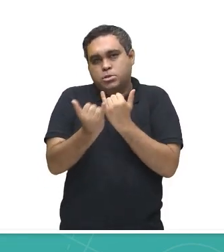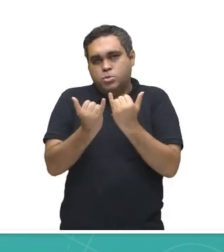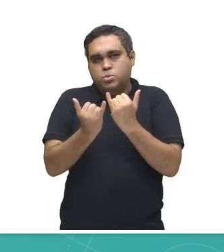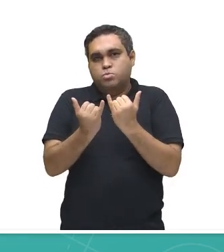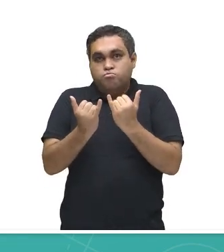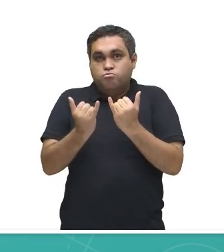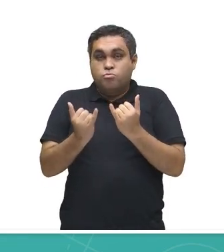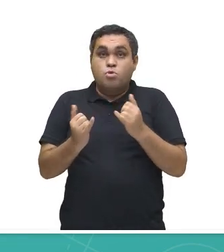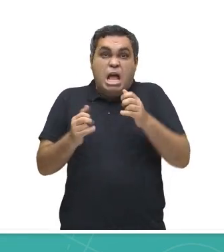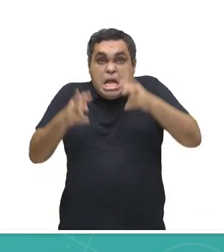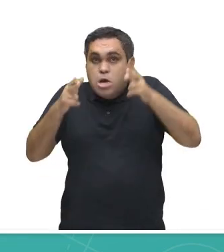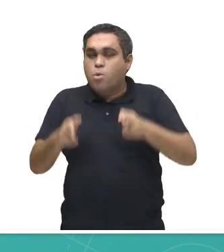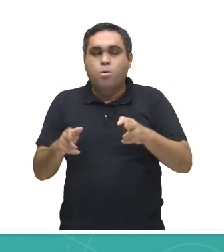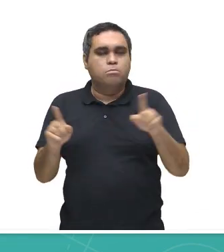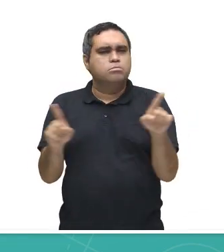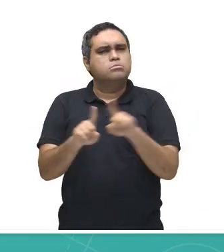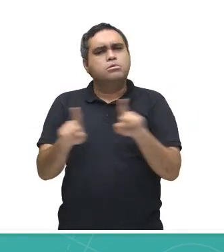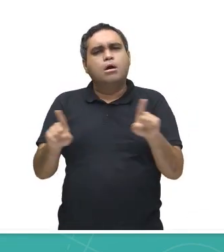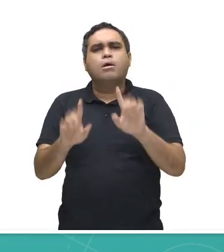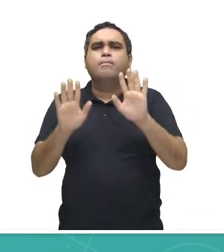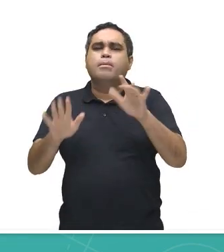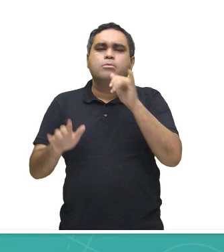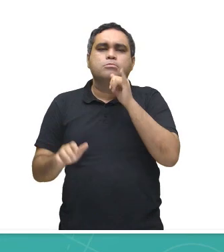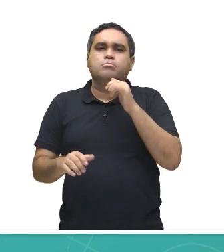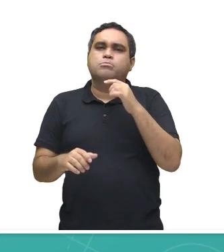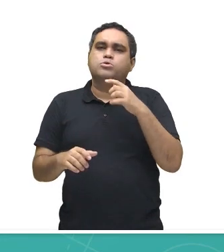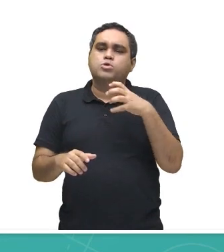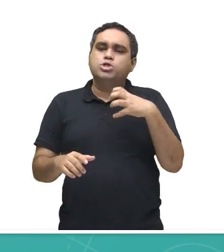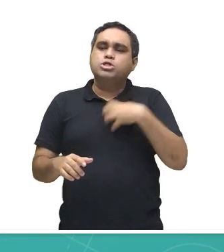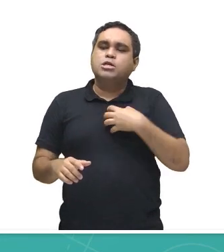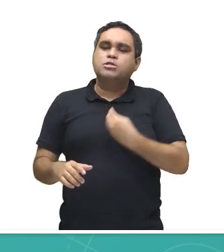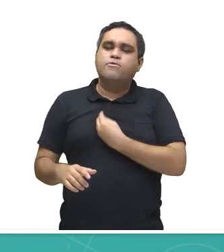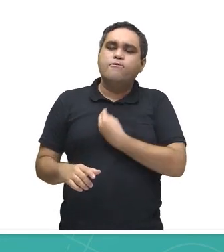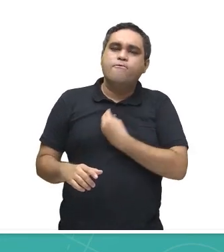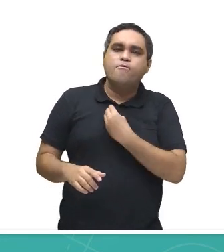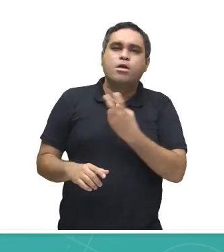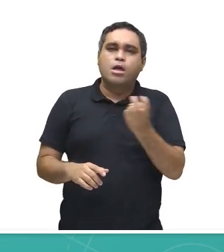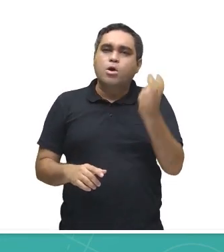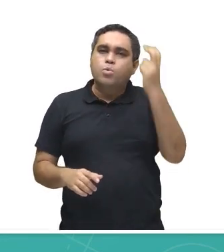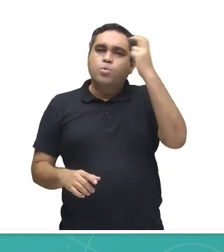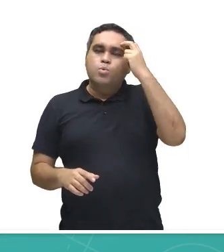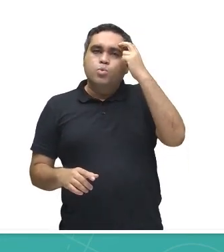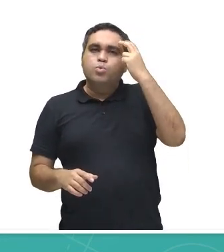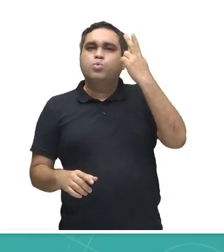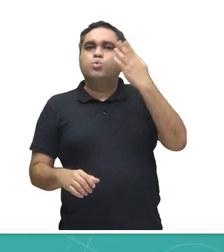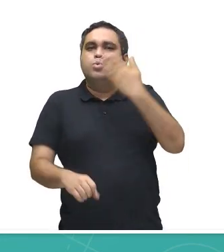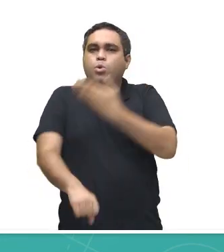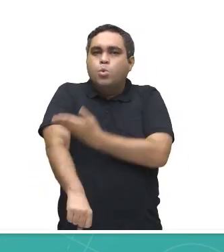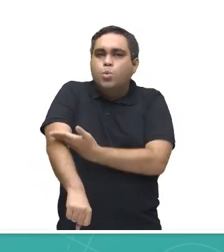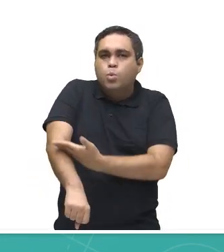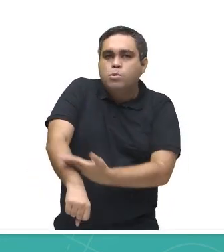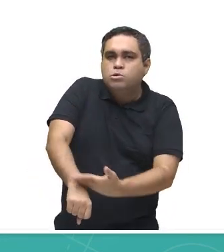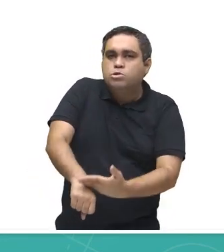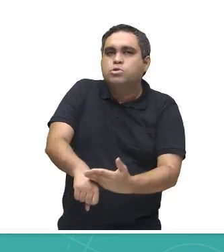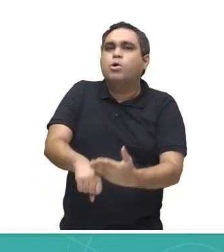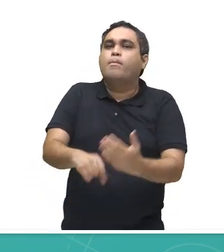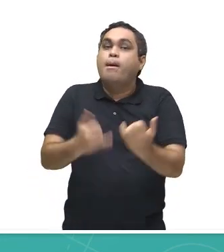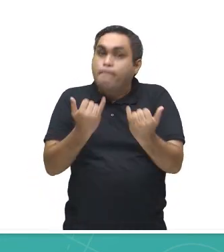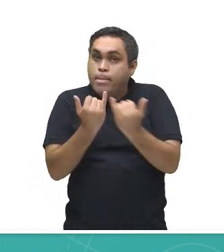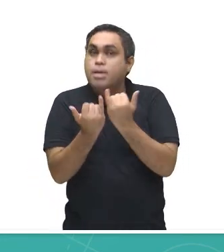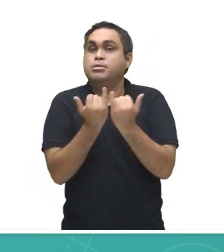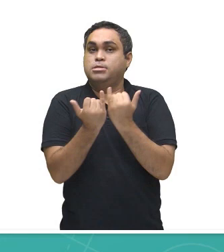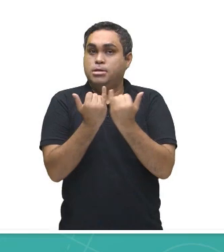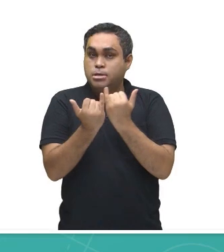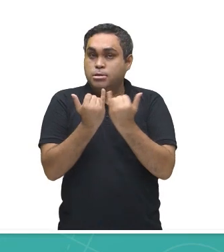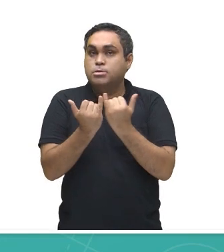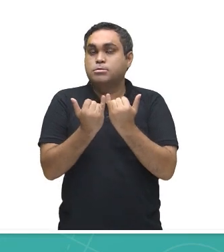não. Mas o modo de vida, os costumes, a cultura, normalmente ela é semelhante. Então, isso fez com